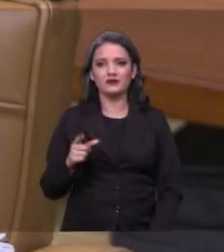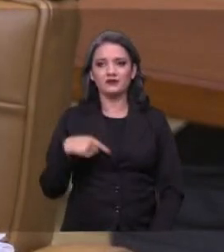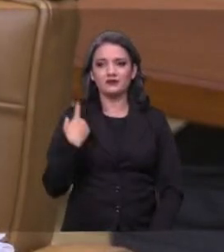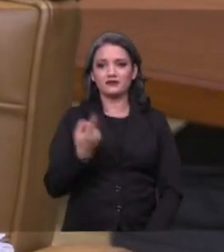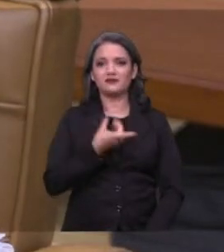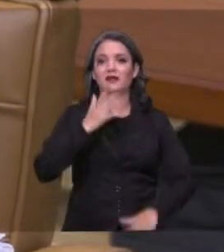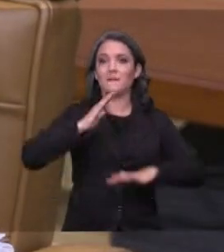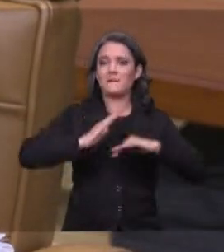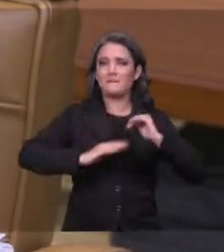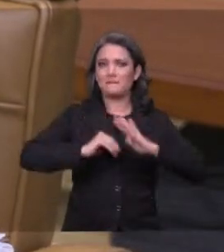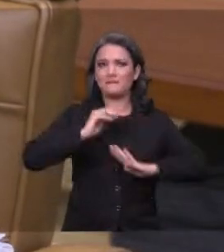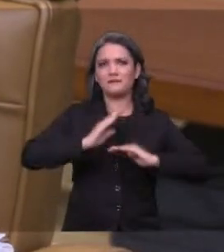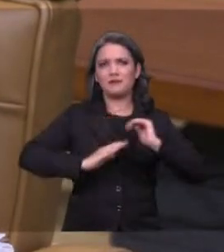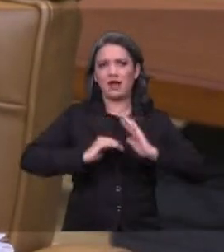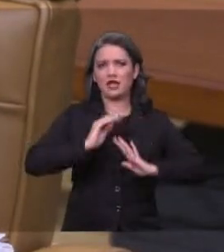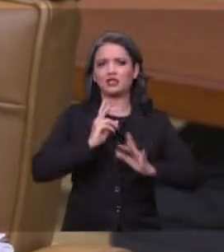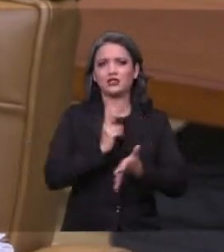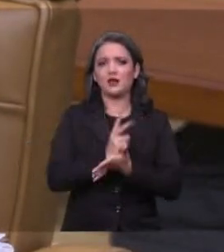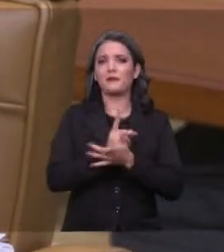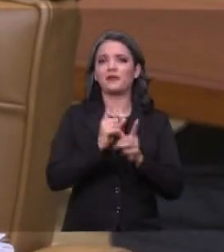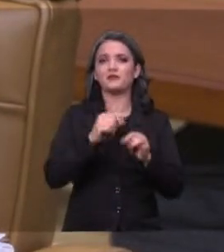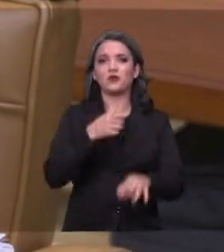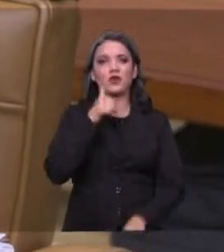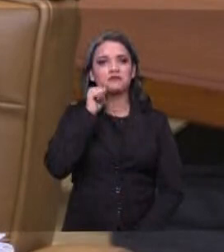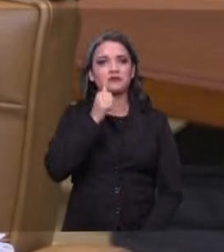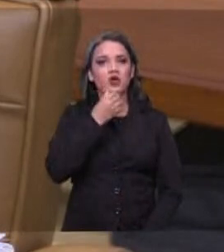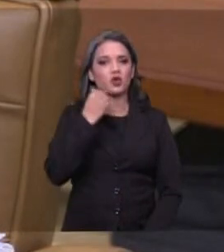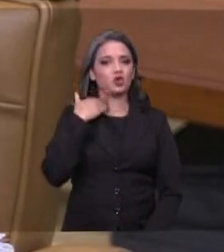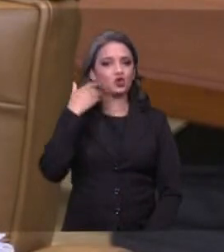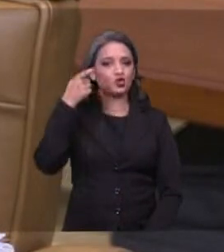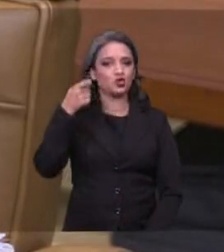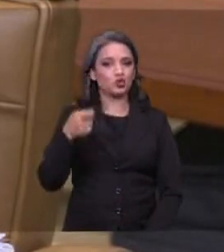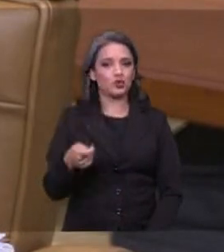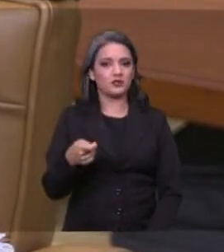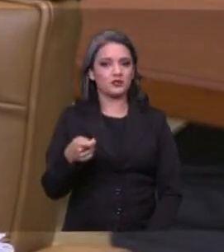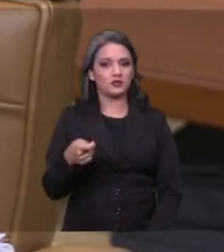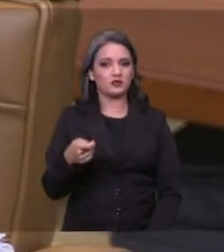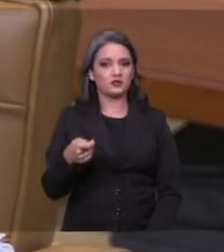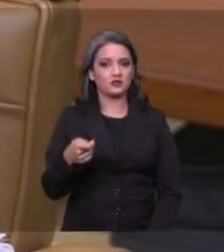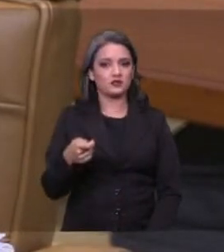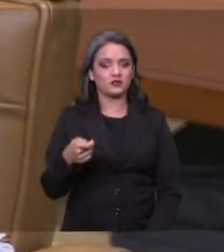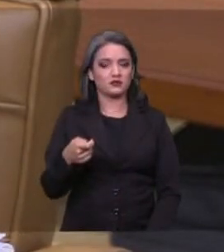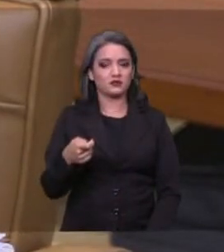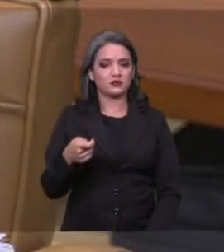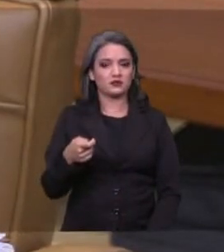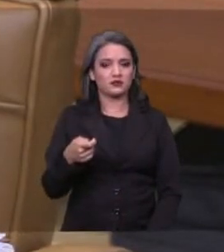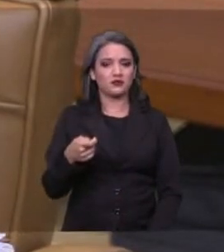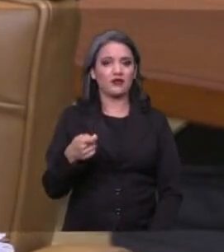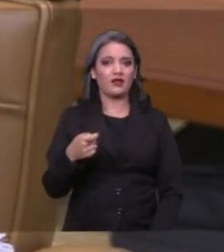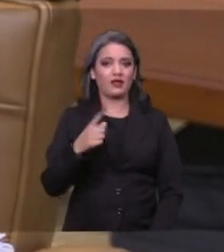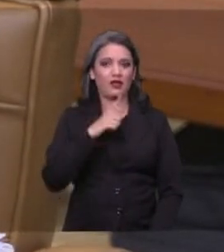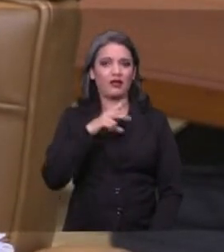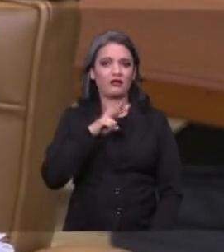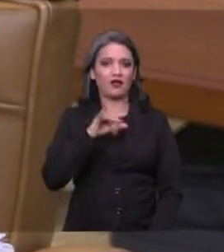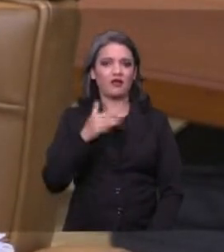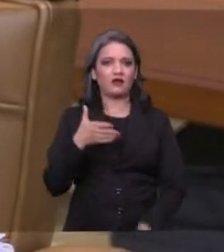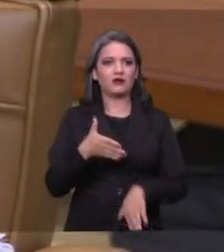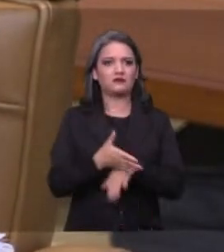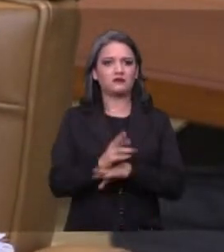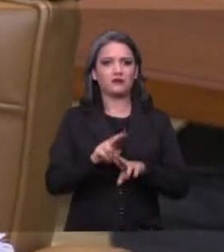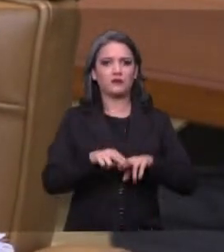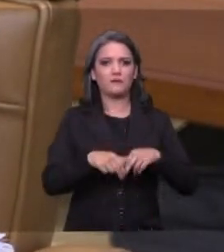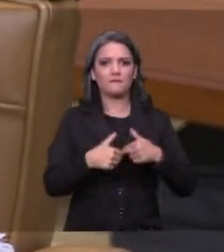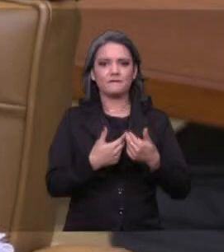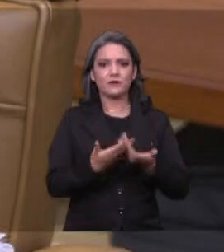prática, os juízes e as juízas que são, acabam indo para esses cargos, têm toda